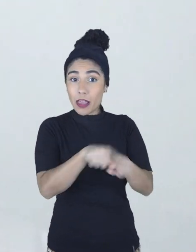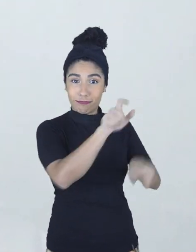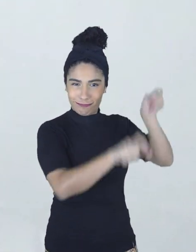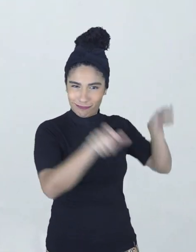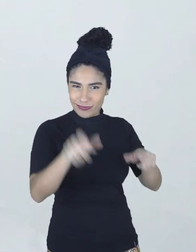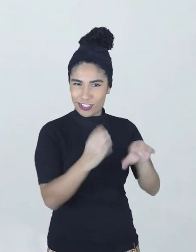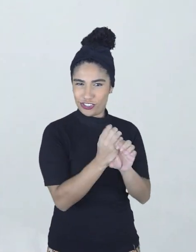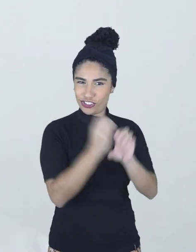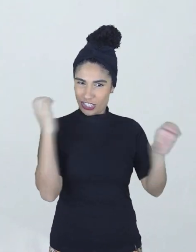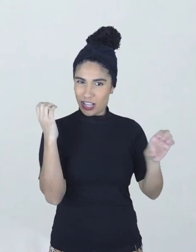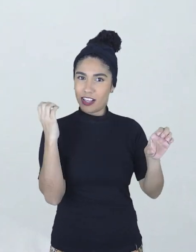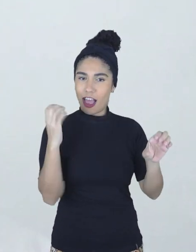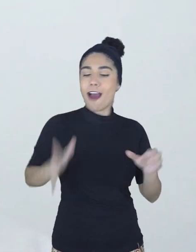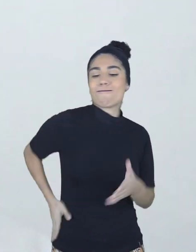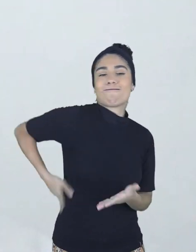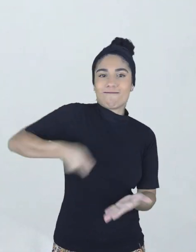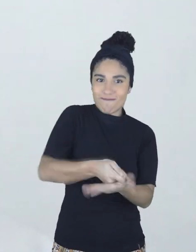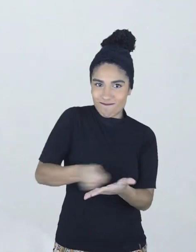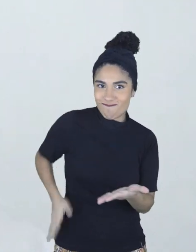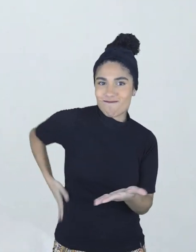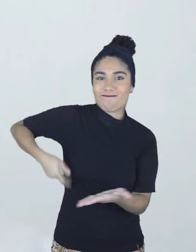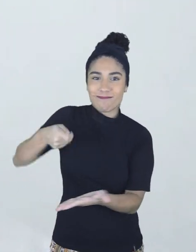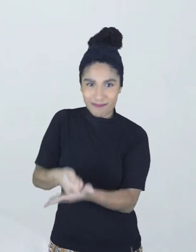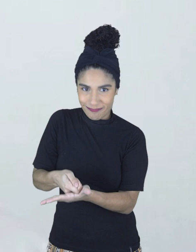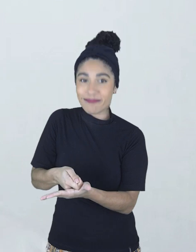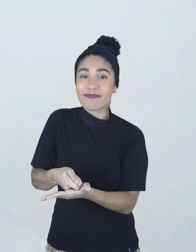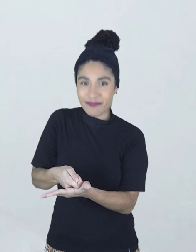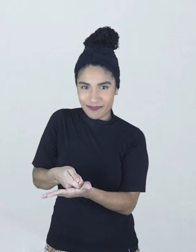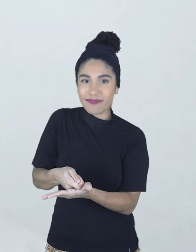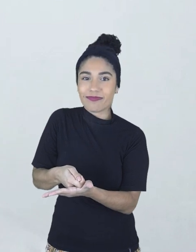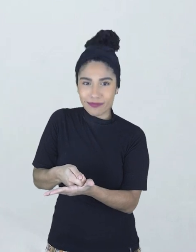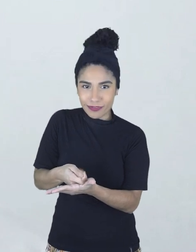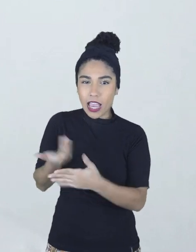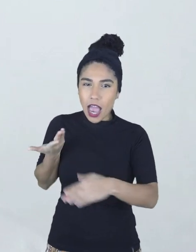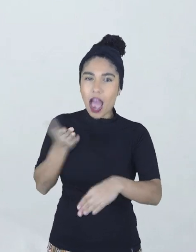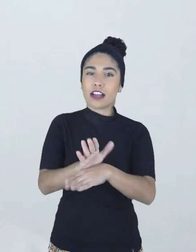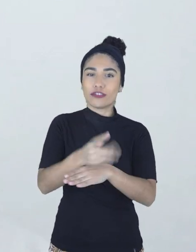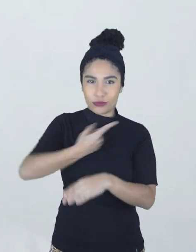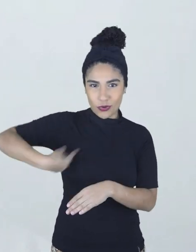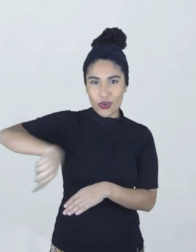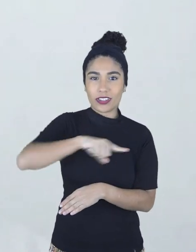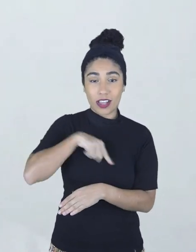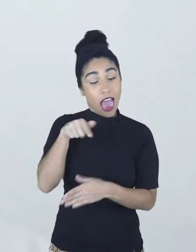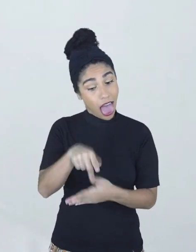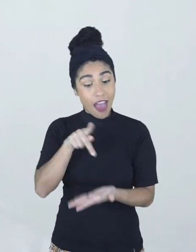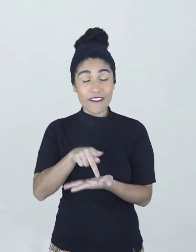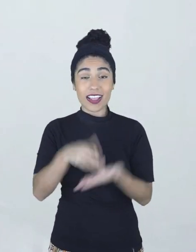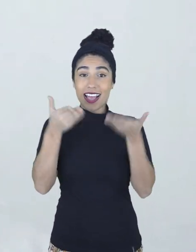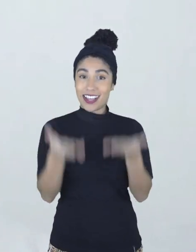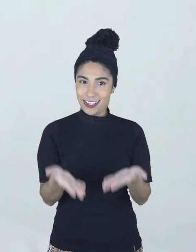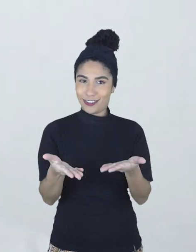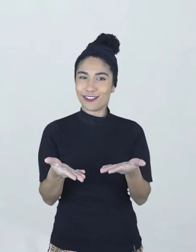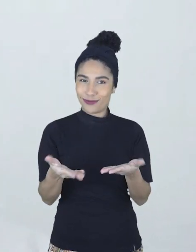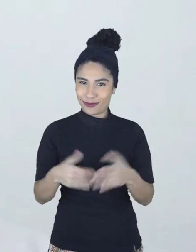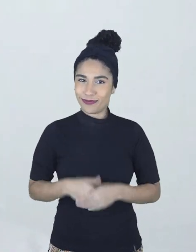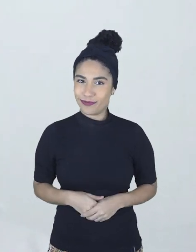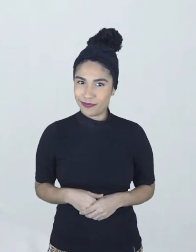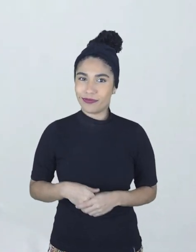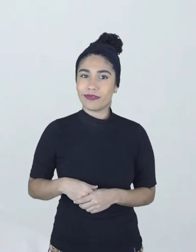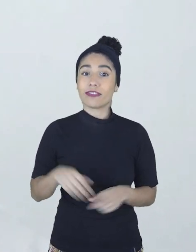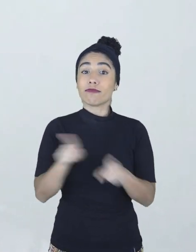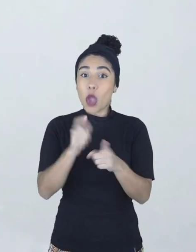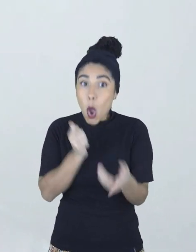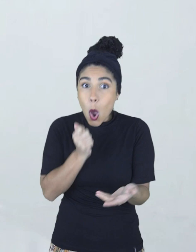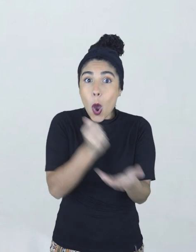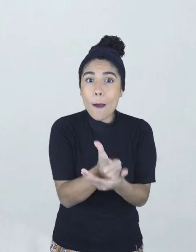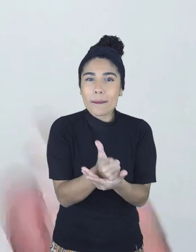engenheiros tiraram o dinheiro do bolso para passar para nós assim a verdade foi essa de comprar cesta básica